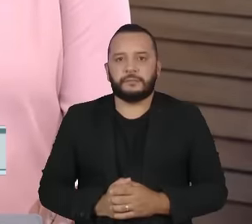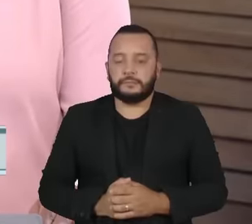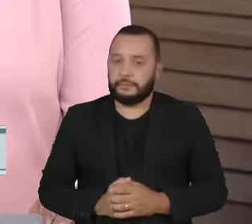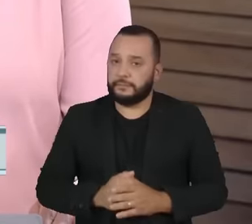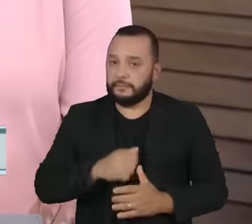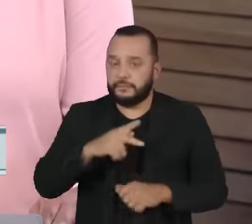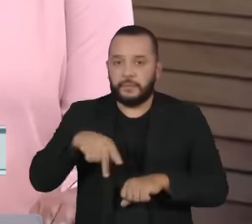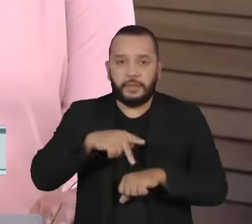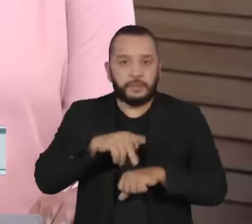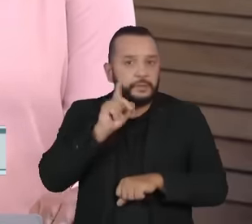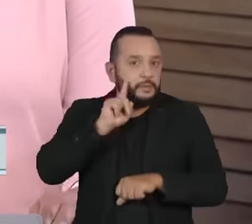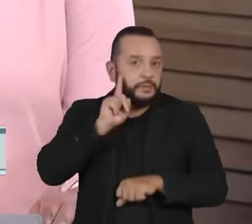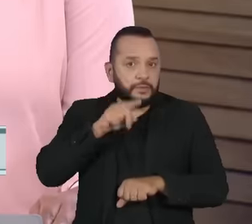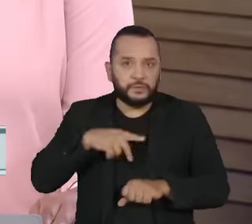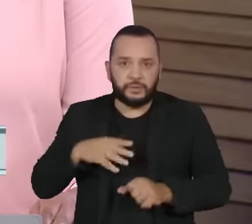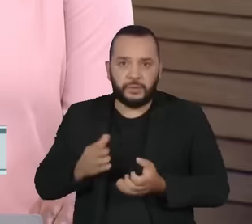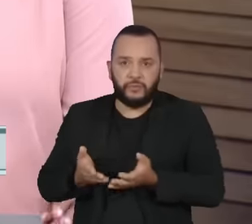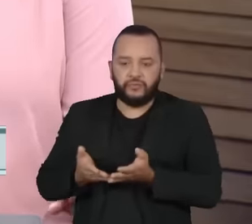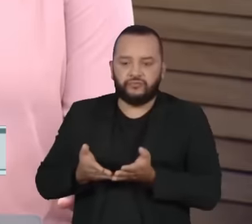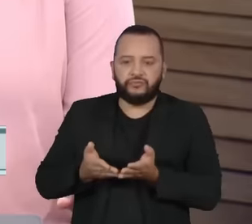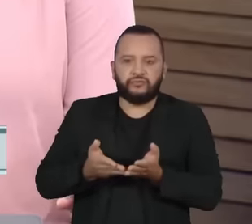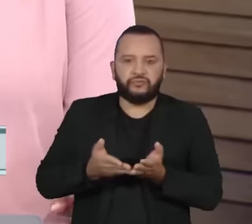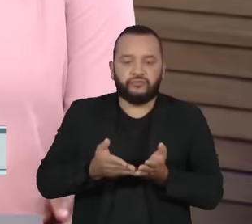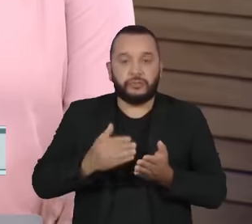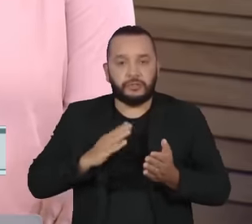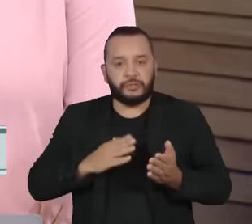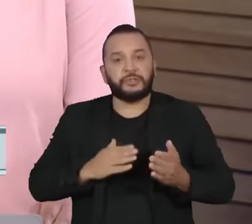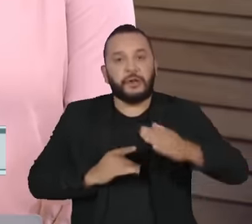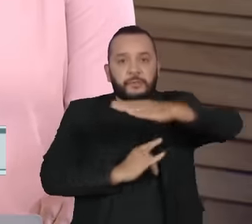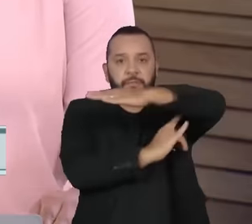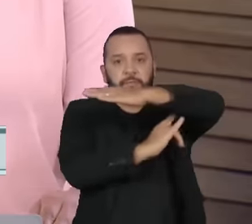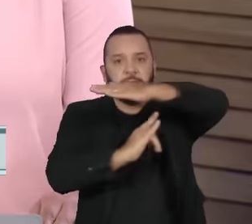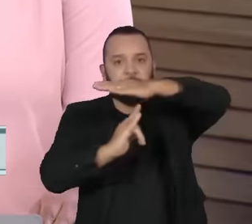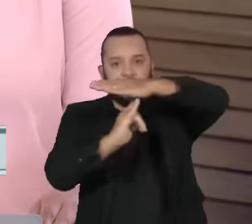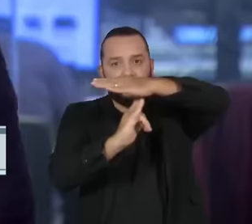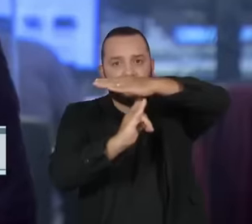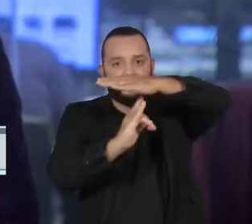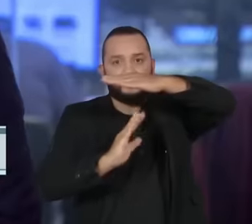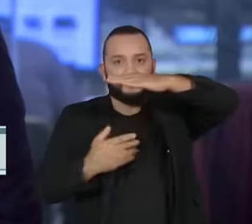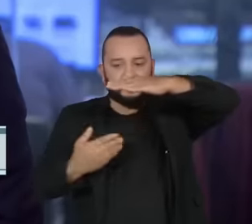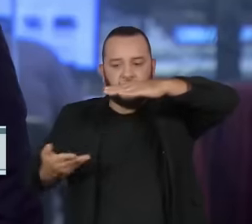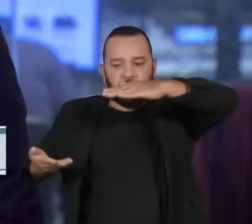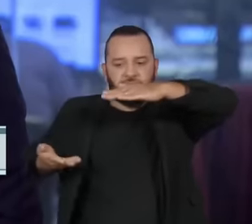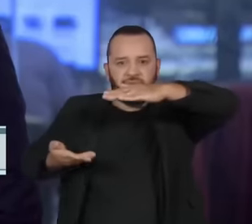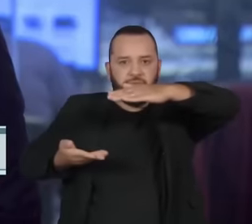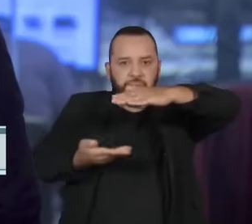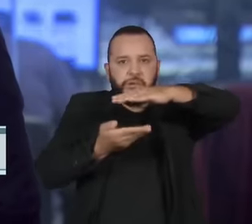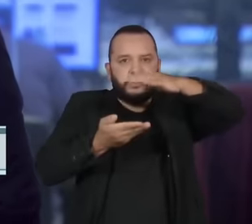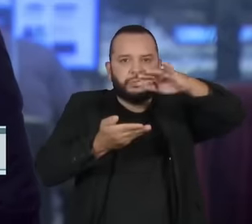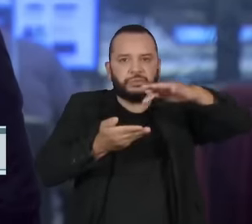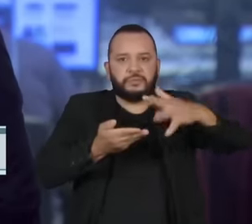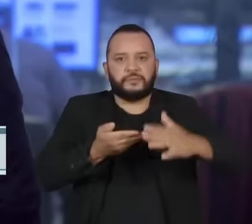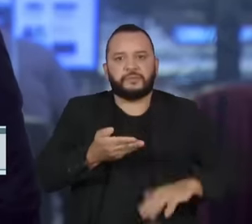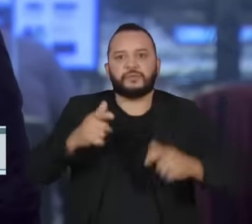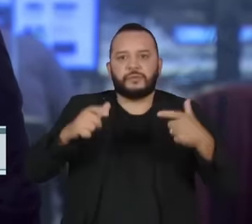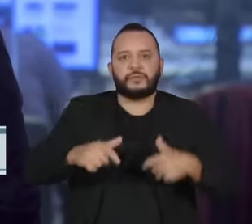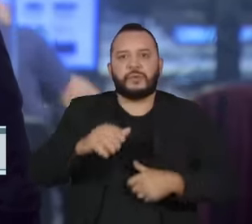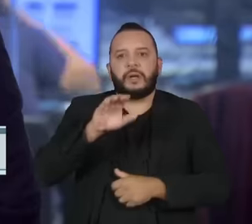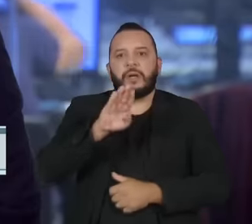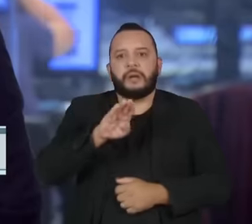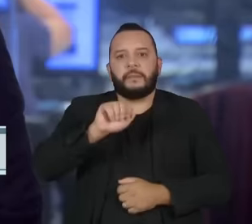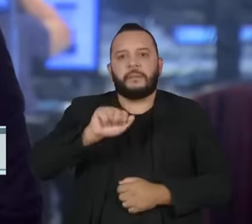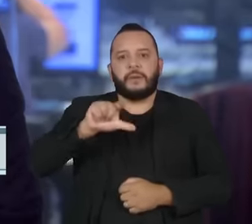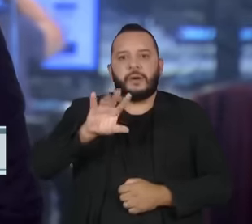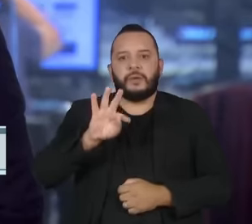nos Estados Unidos um navio cargueiro derrubou uma ponte na cidade de Baltimore equipes de resgate procuram